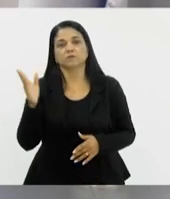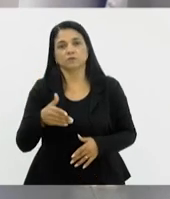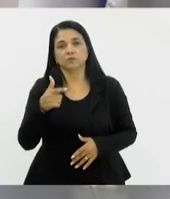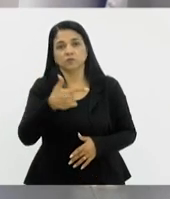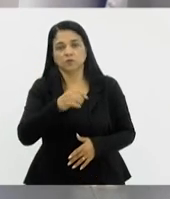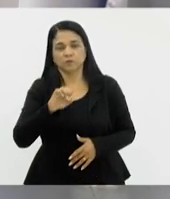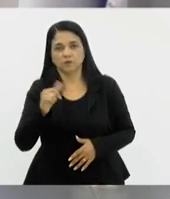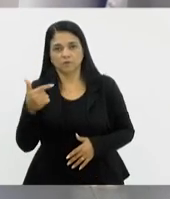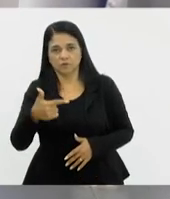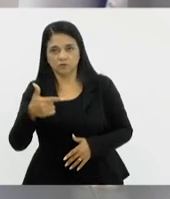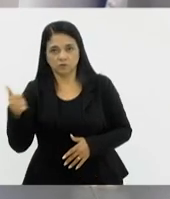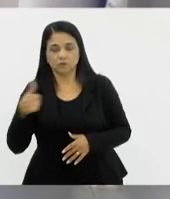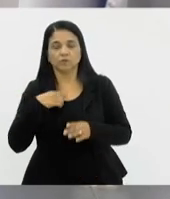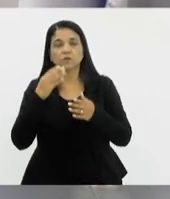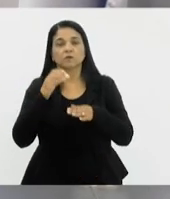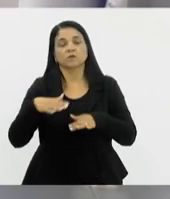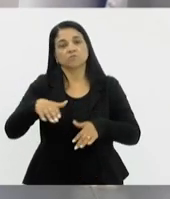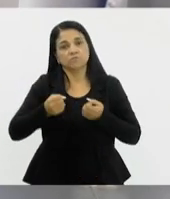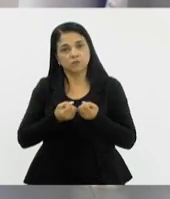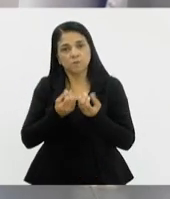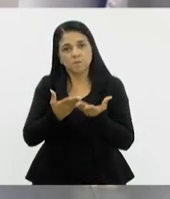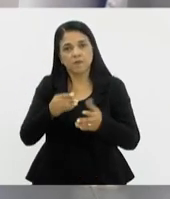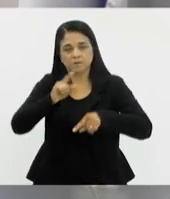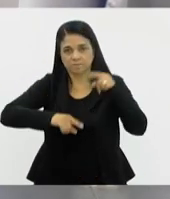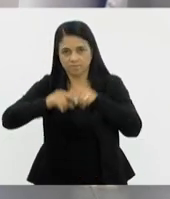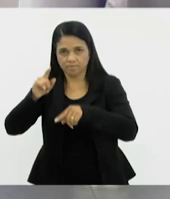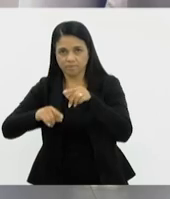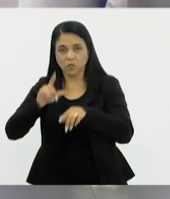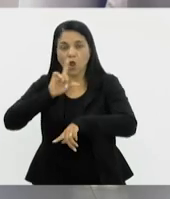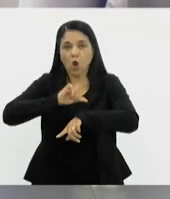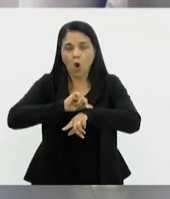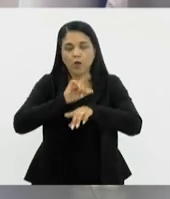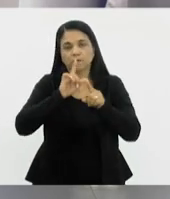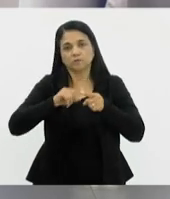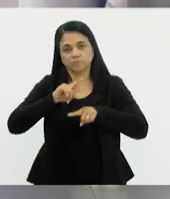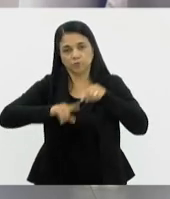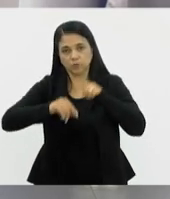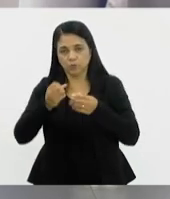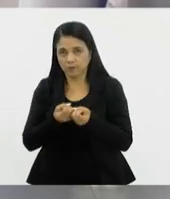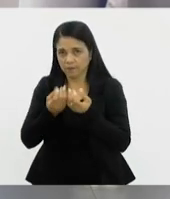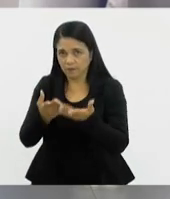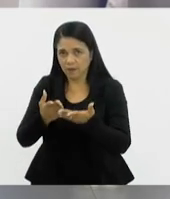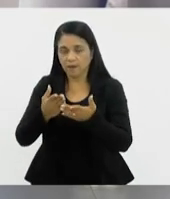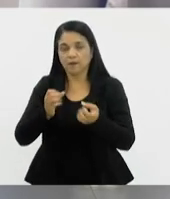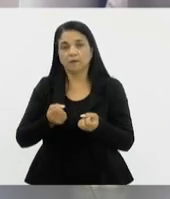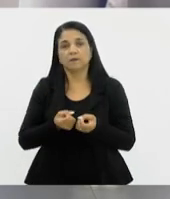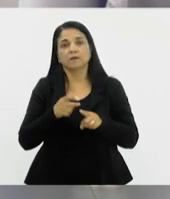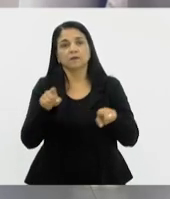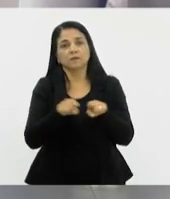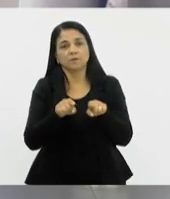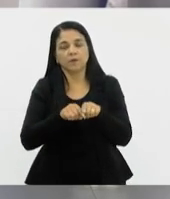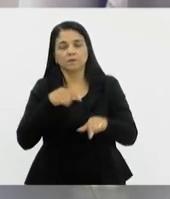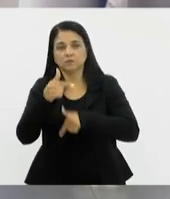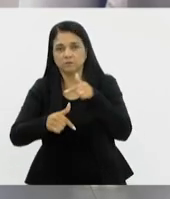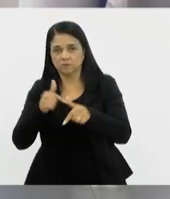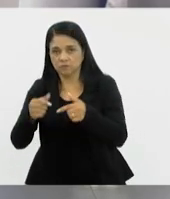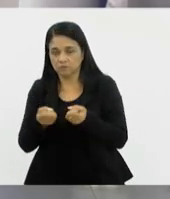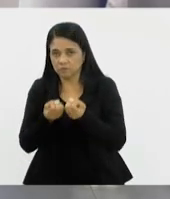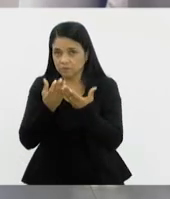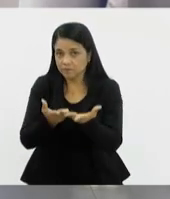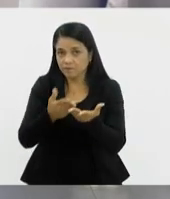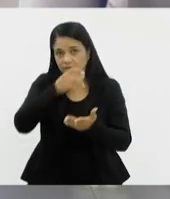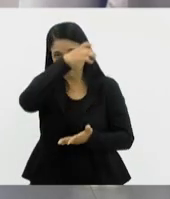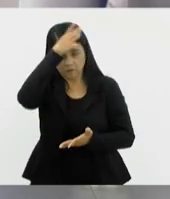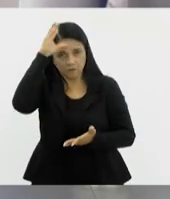serviços localizados no Estado do Rio de Janeiro a fixar data e hora para entrega dos produtos ou realização dos serviços aos consumidores. Para